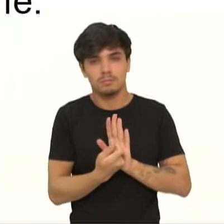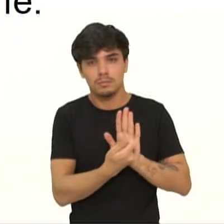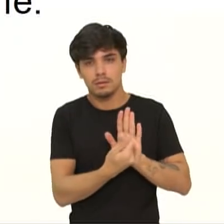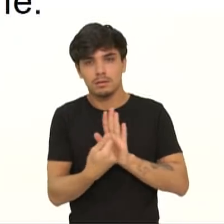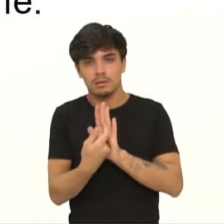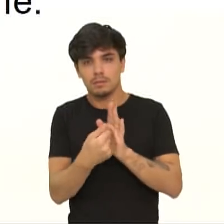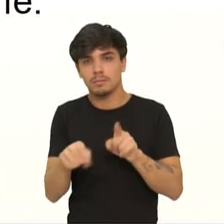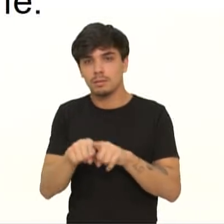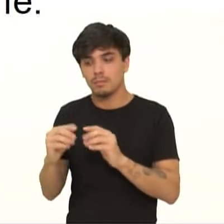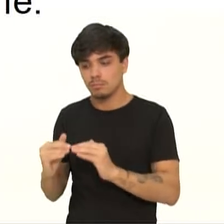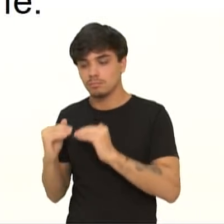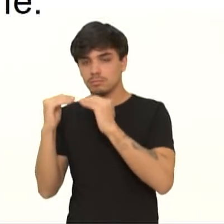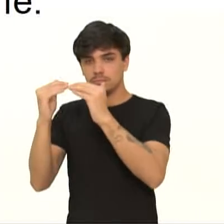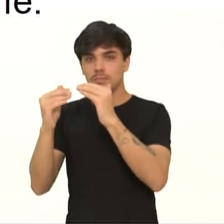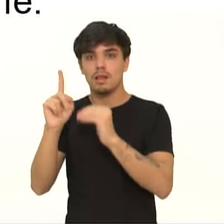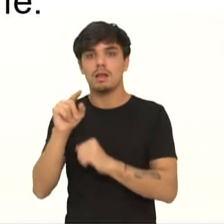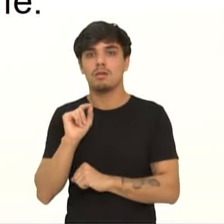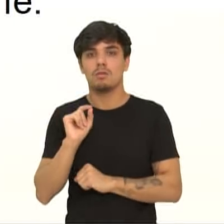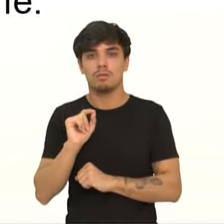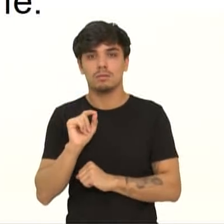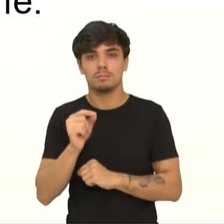a burguesia, era preciso